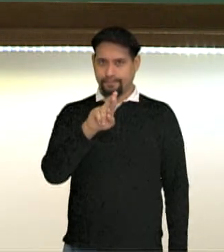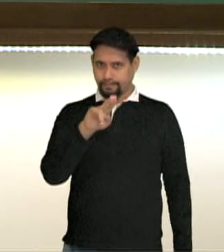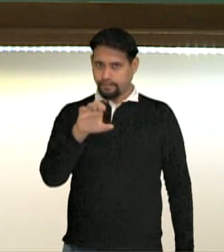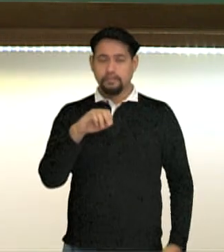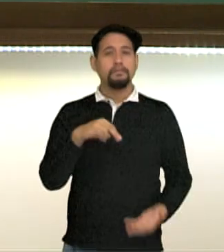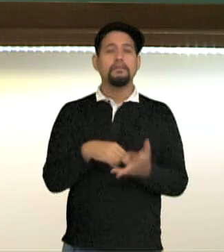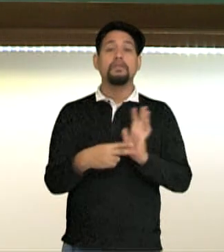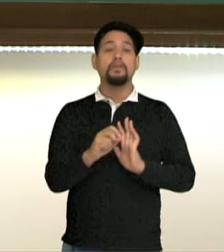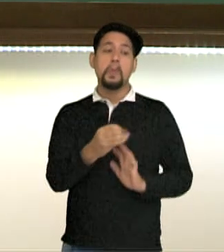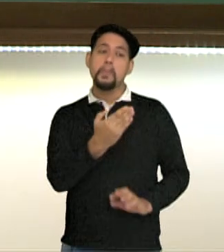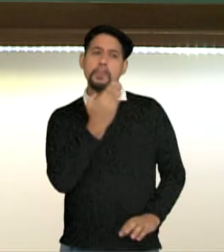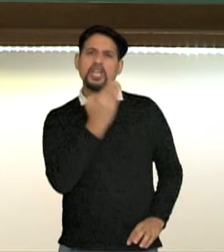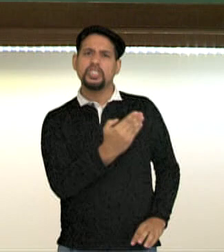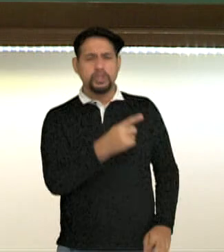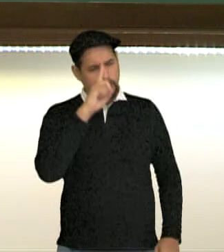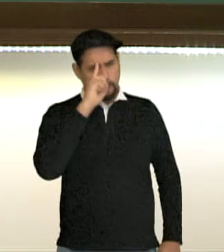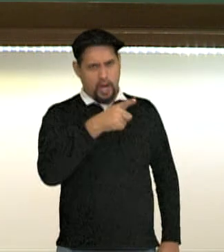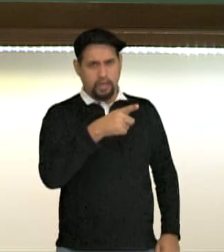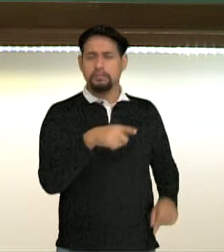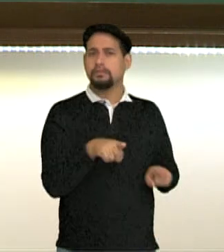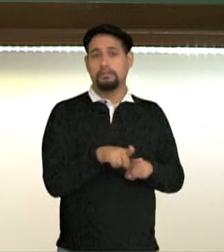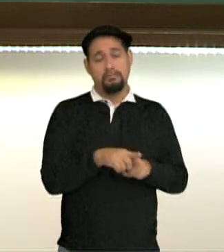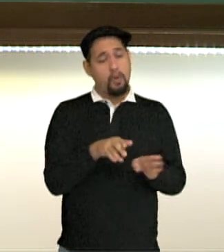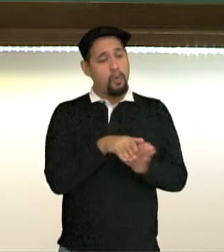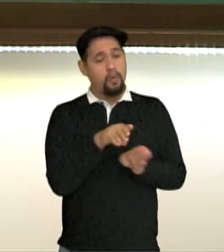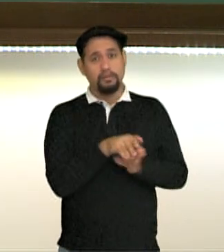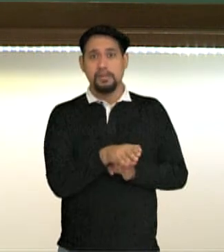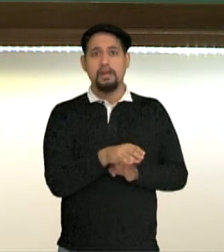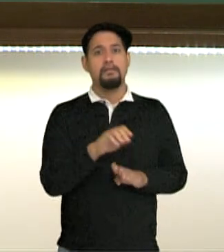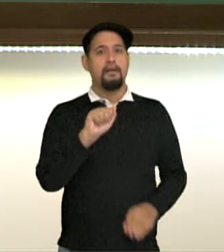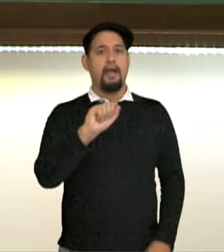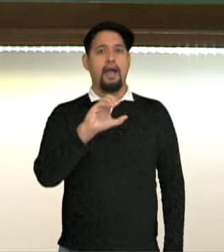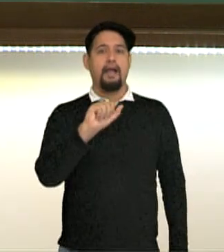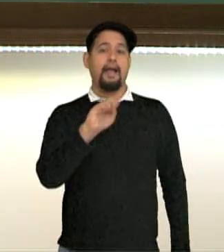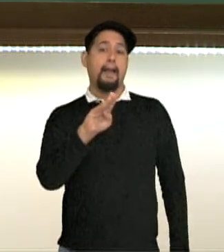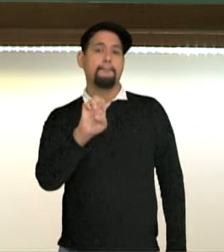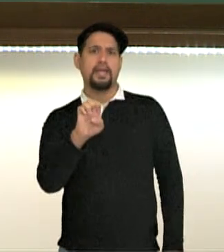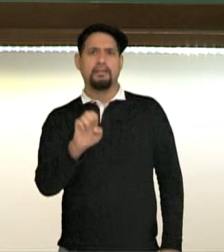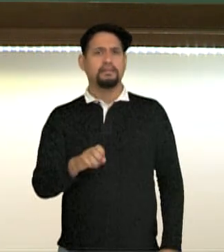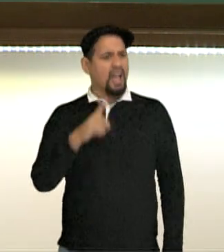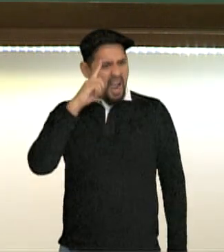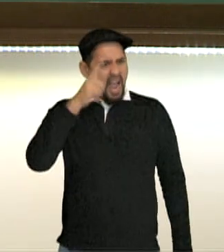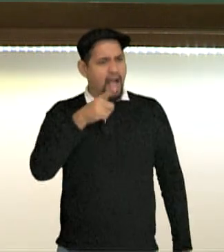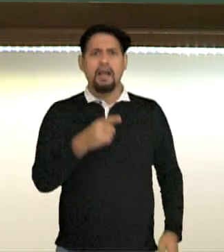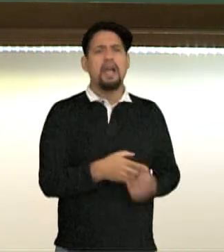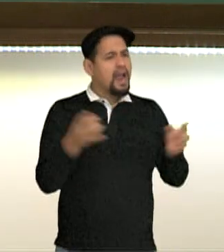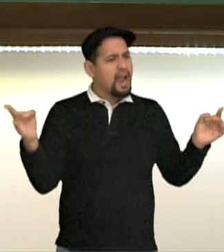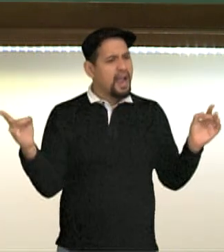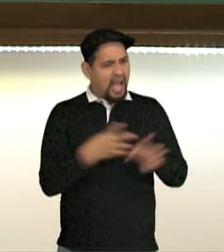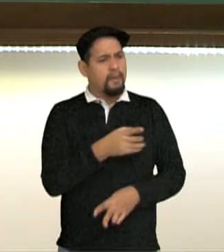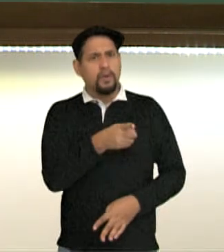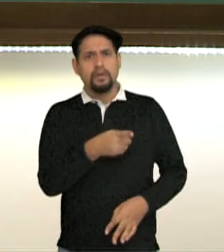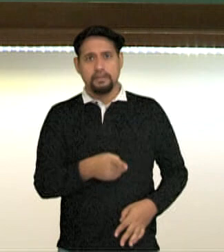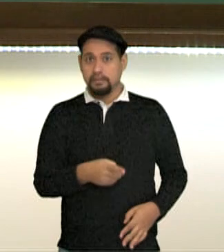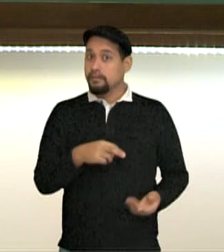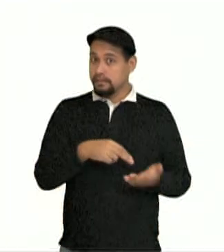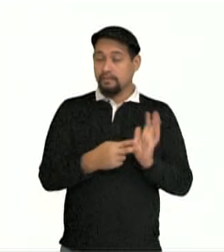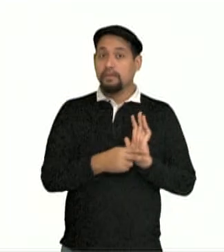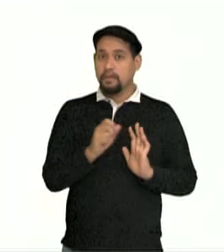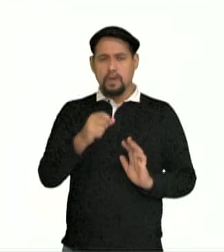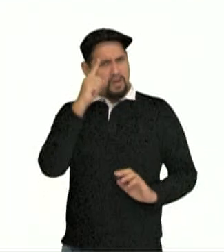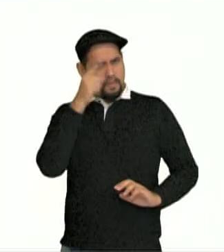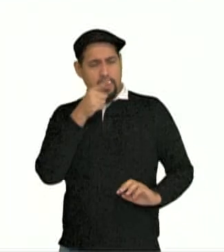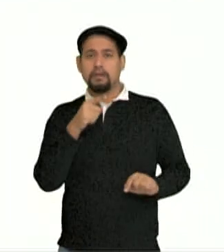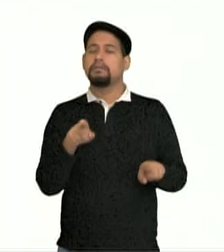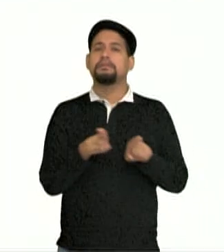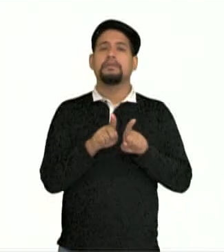dá um pedido, uma ordem, um conselho. Acabe, cabe. Então, essa ordem é para ele guardar